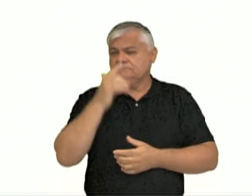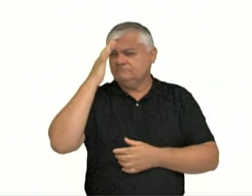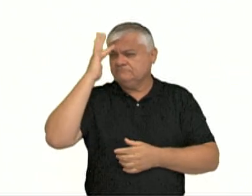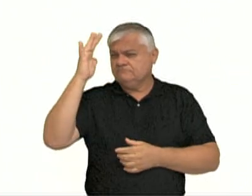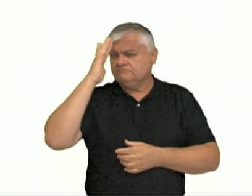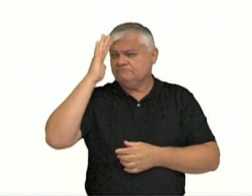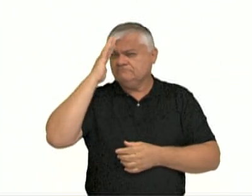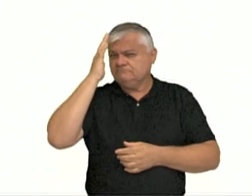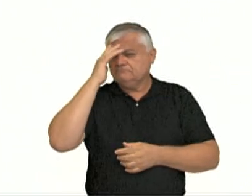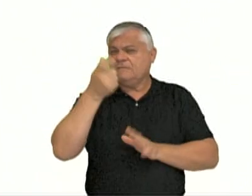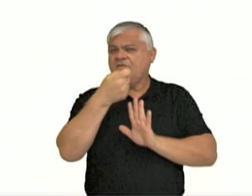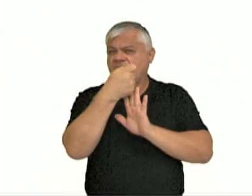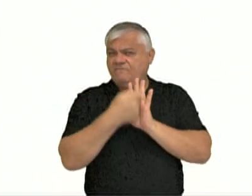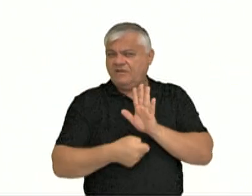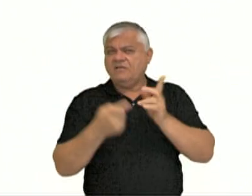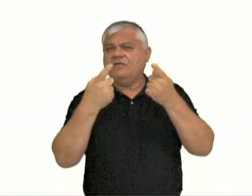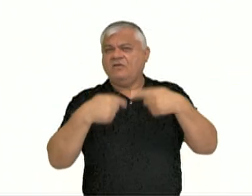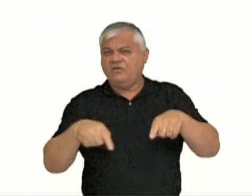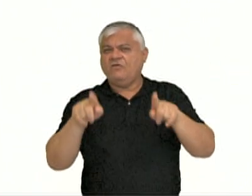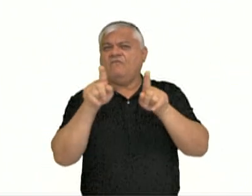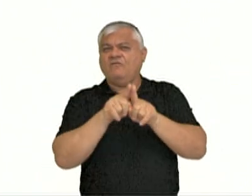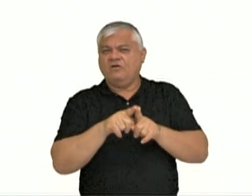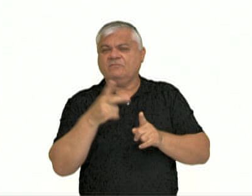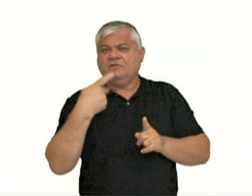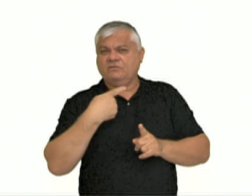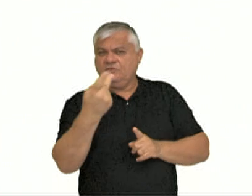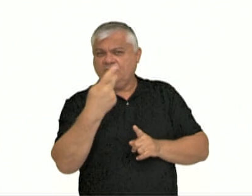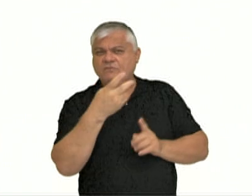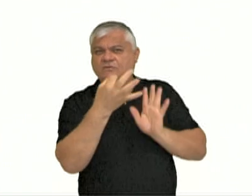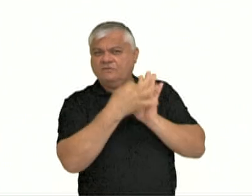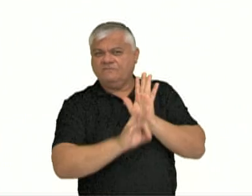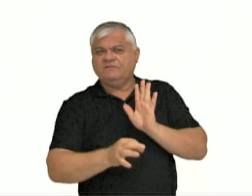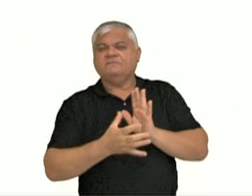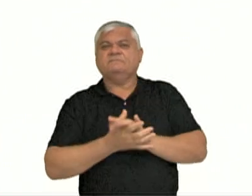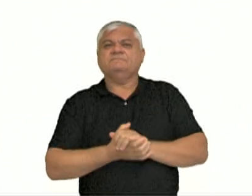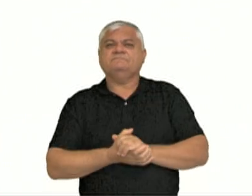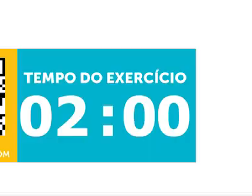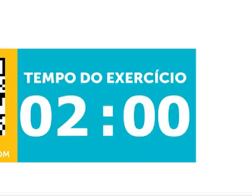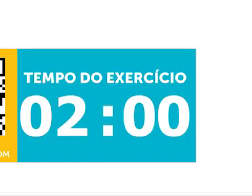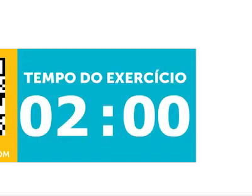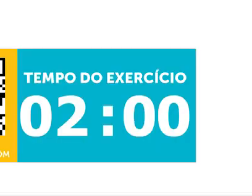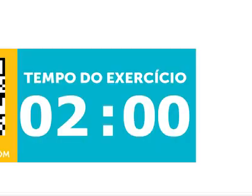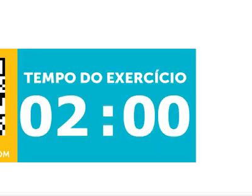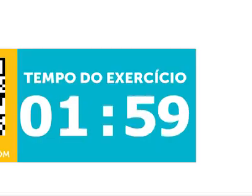Pensa, faz que eu volto daqui a pouco para a gente conferir.